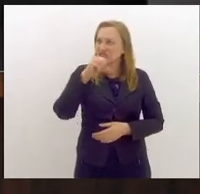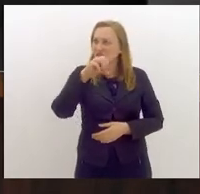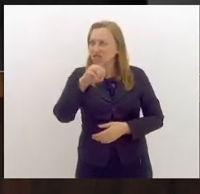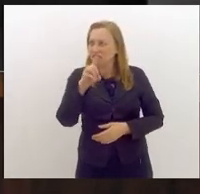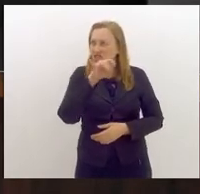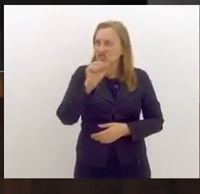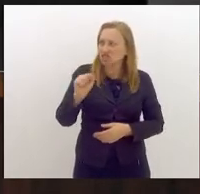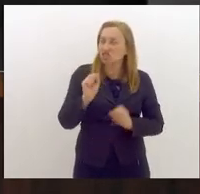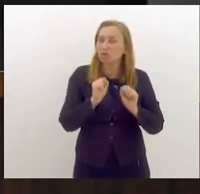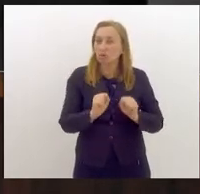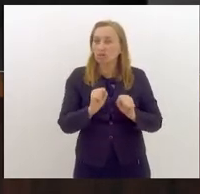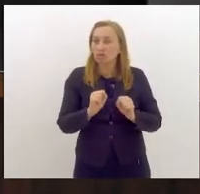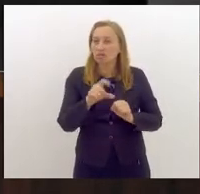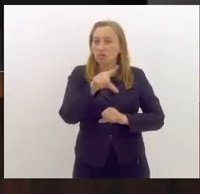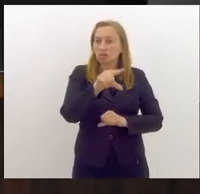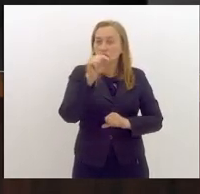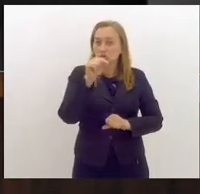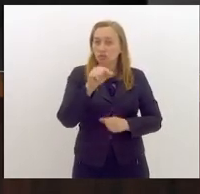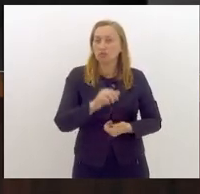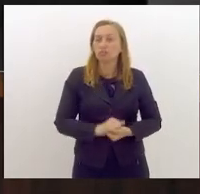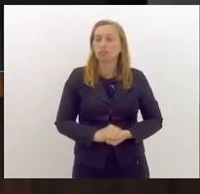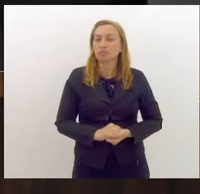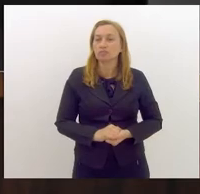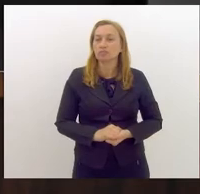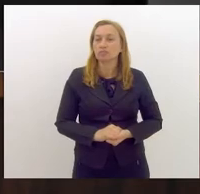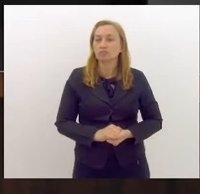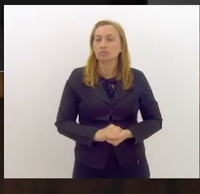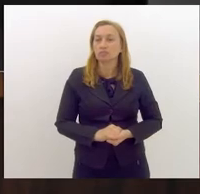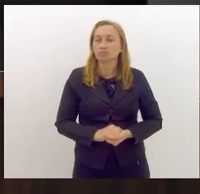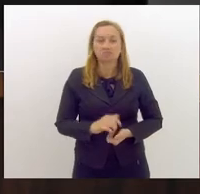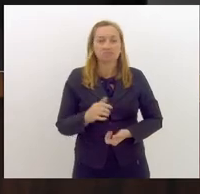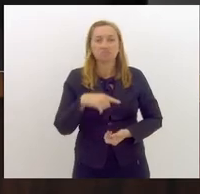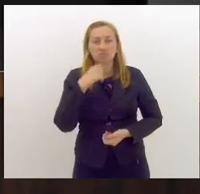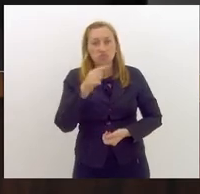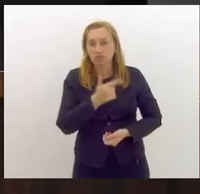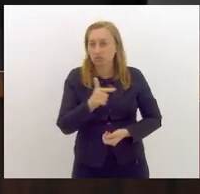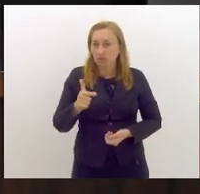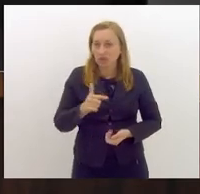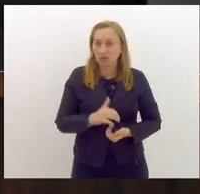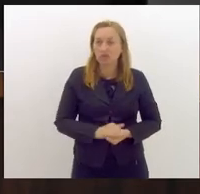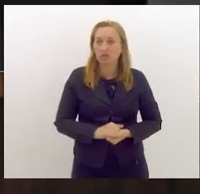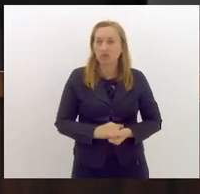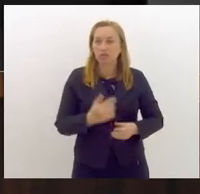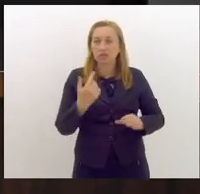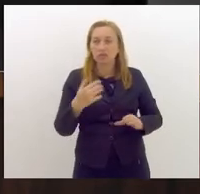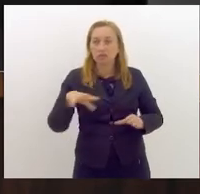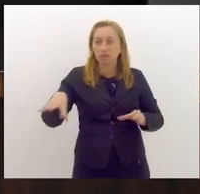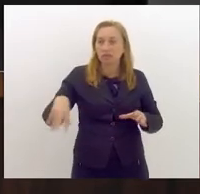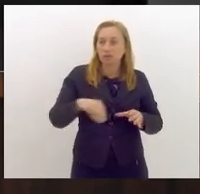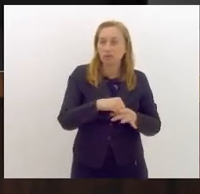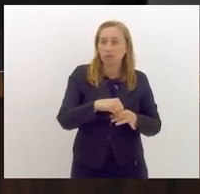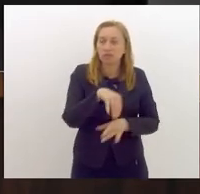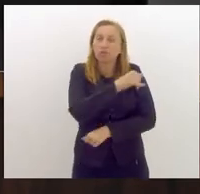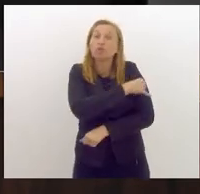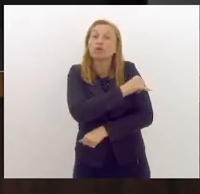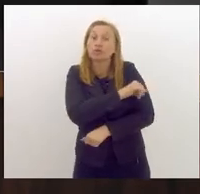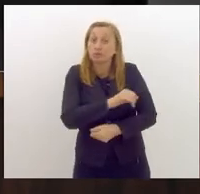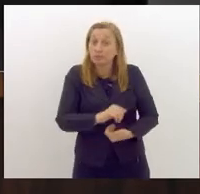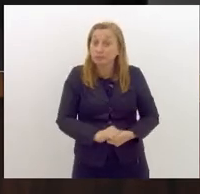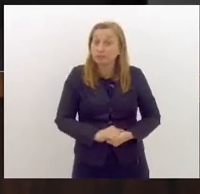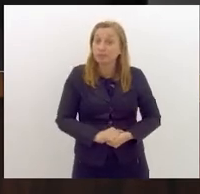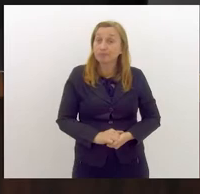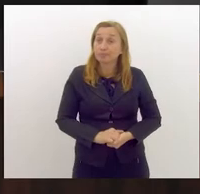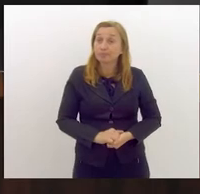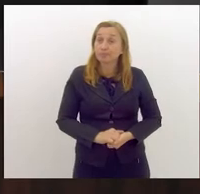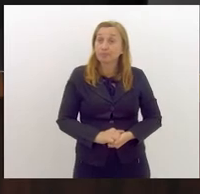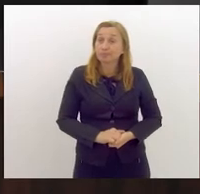possa vir uma decisão que virá não tenha dúvida mandando incluir o Rio e aí vem